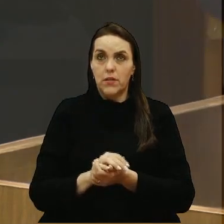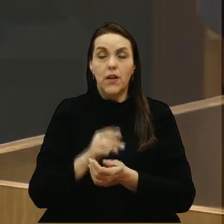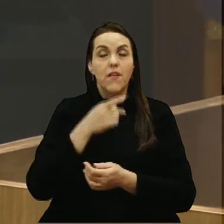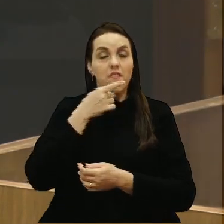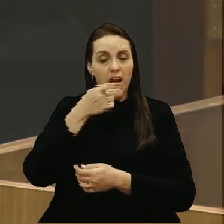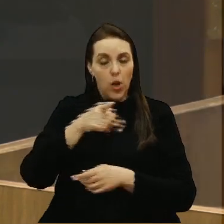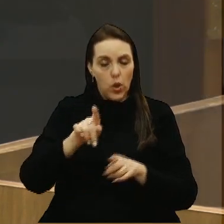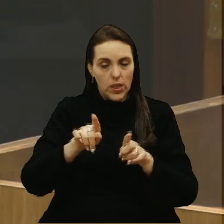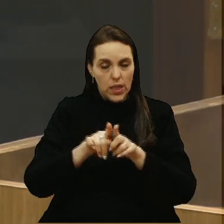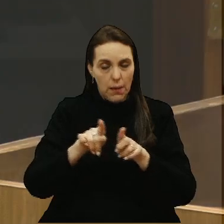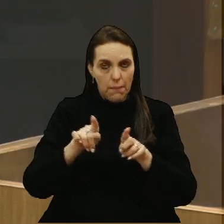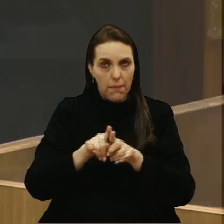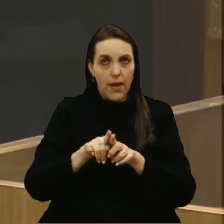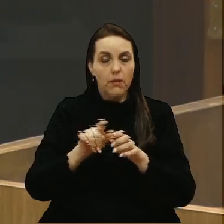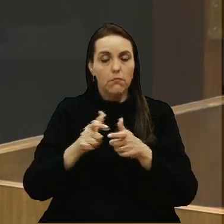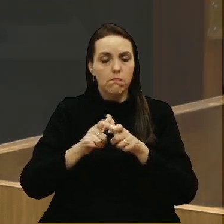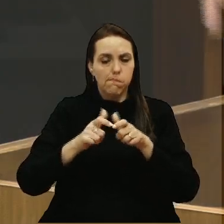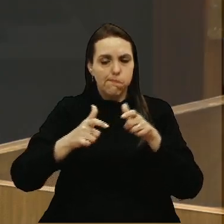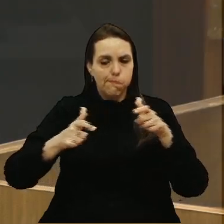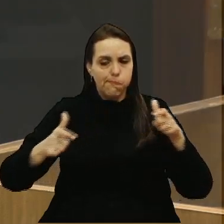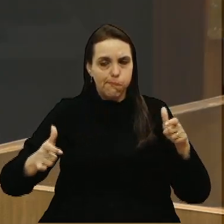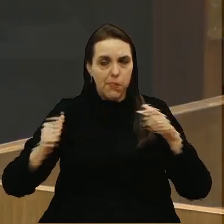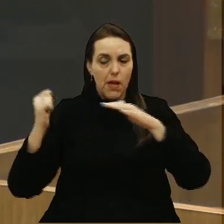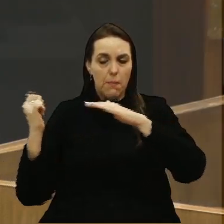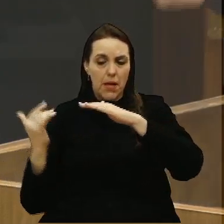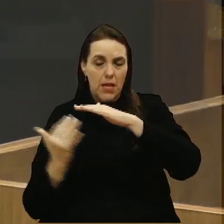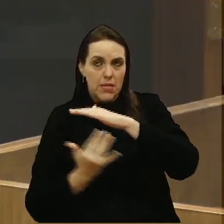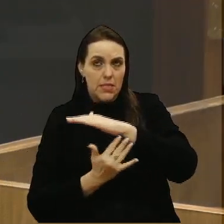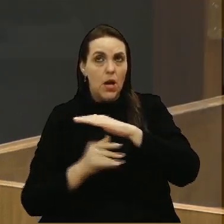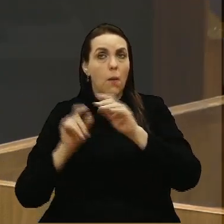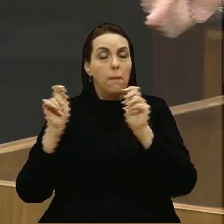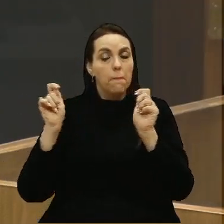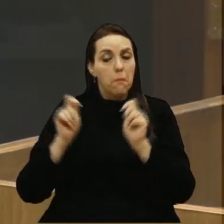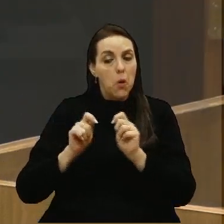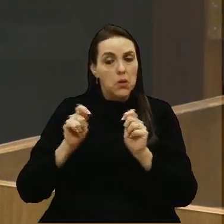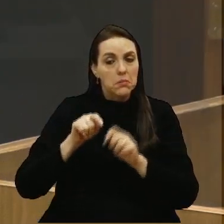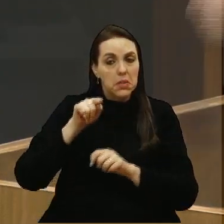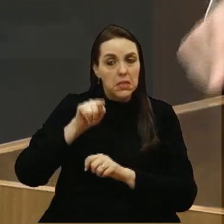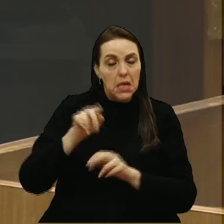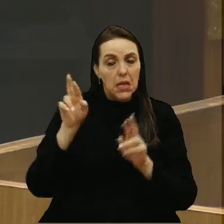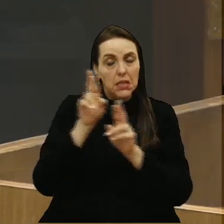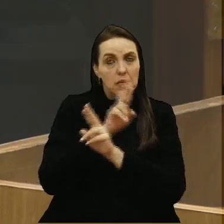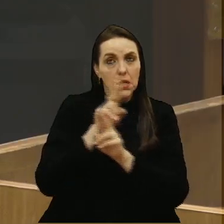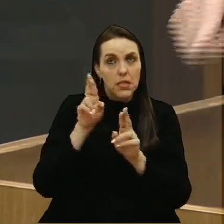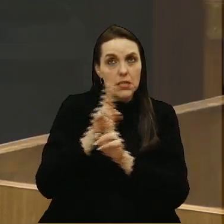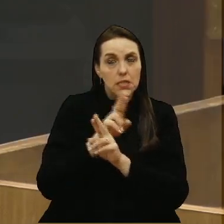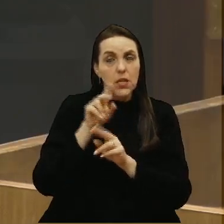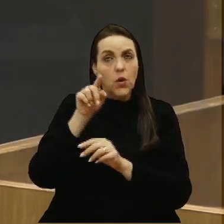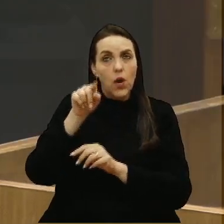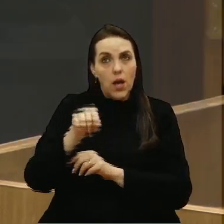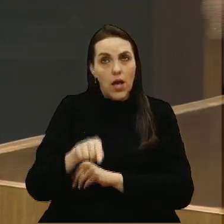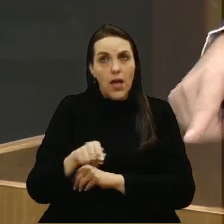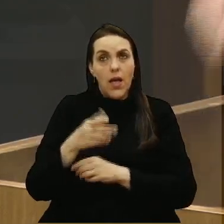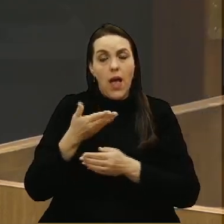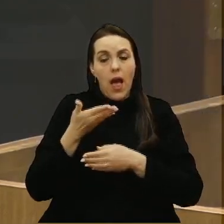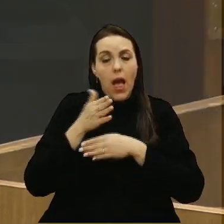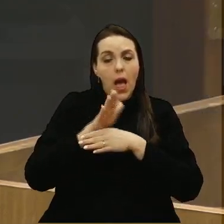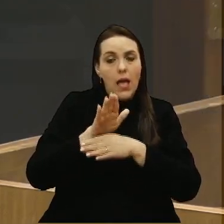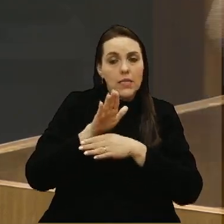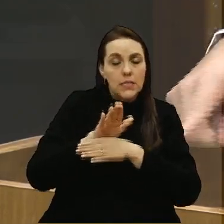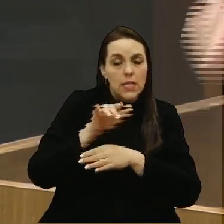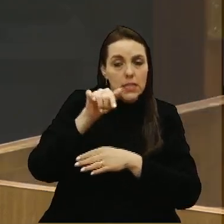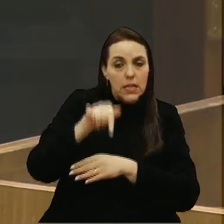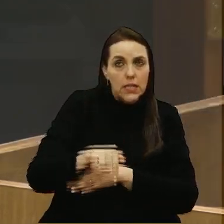disse que esse crescimento da imigração pode estar relacionado ao